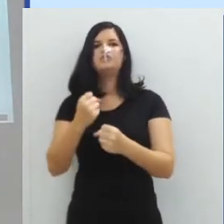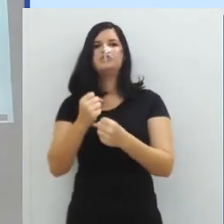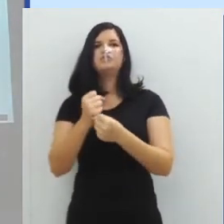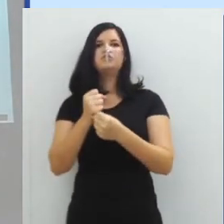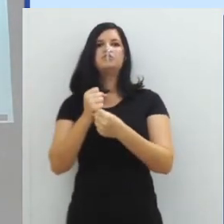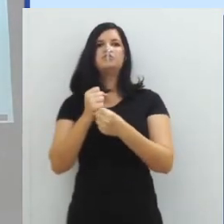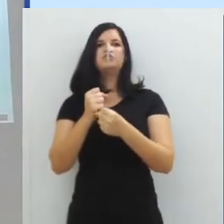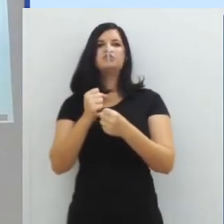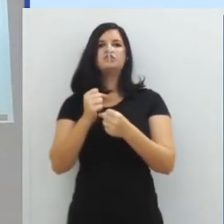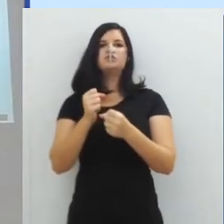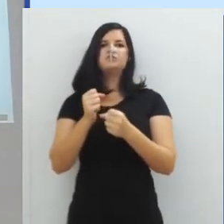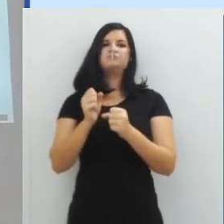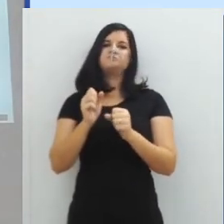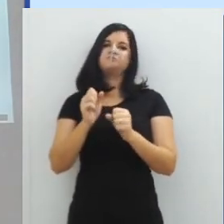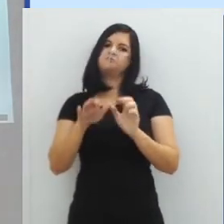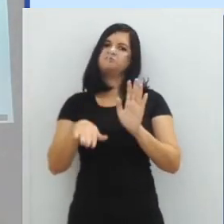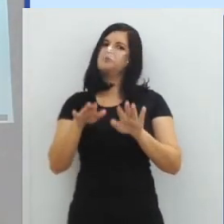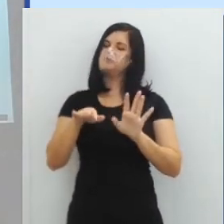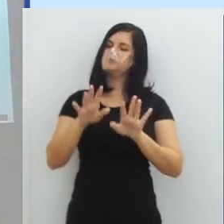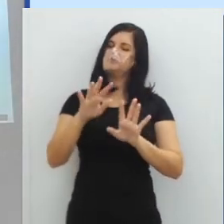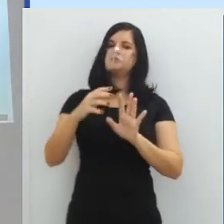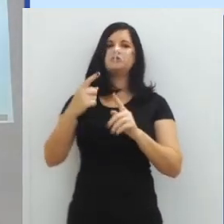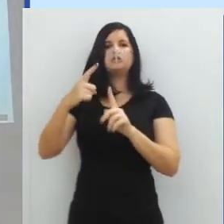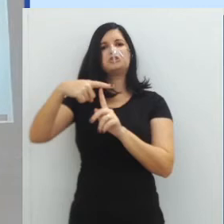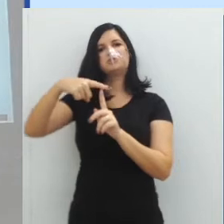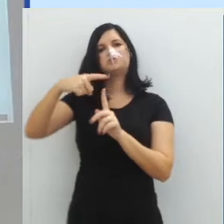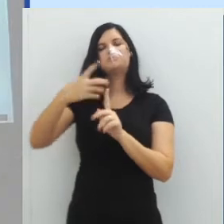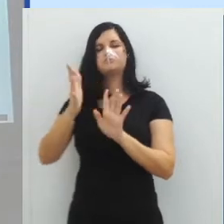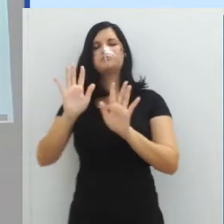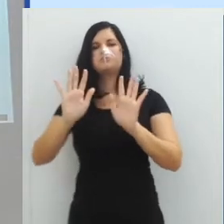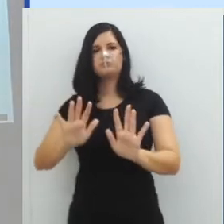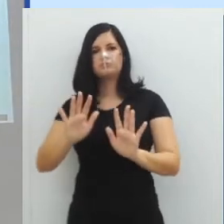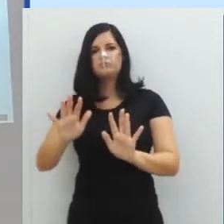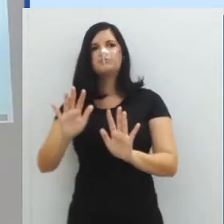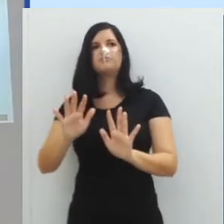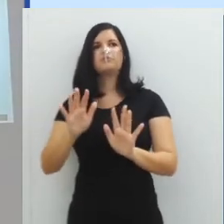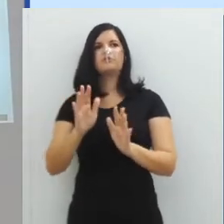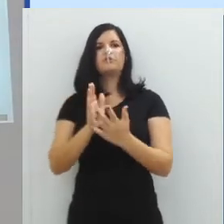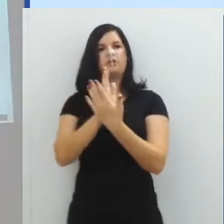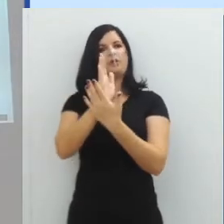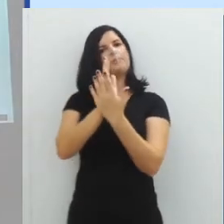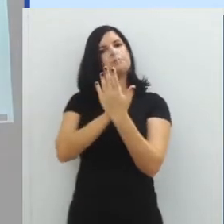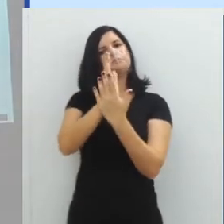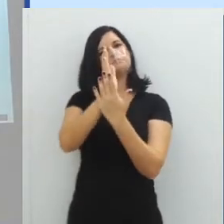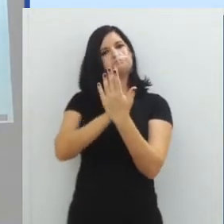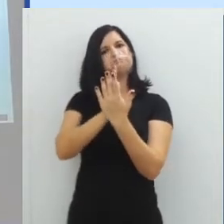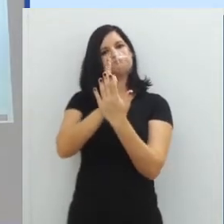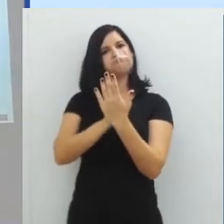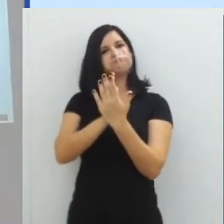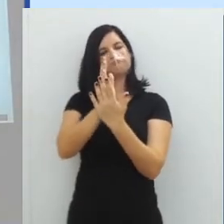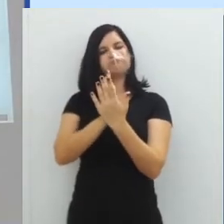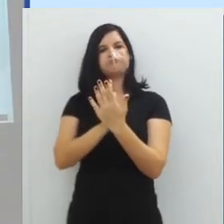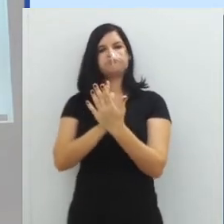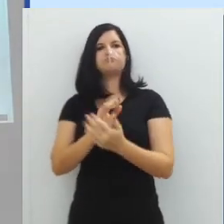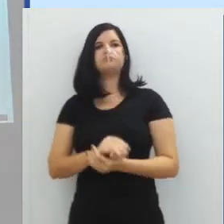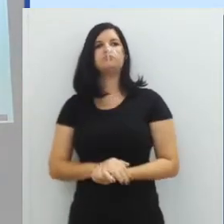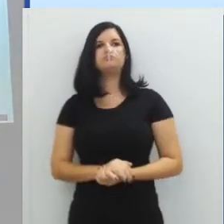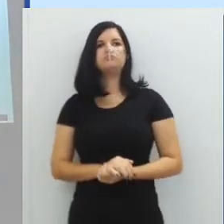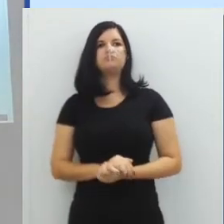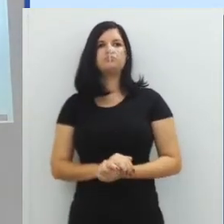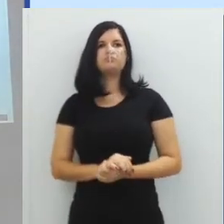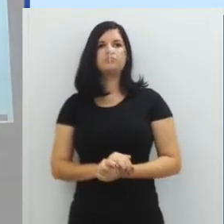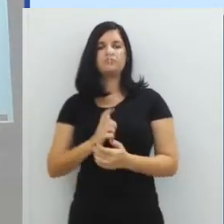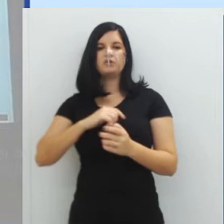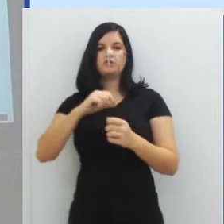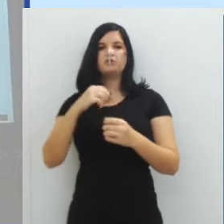dependendo da procedência, né? A gente vai estar um intermediário ali, e ele já é